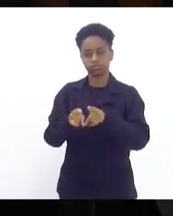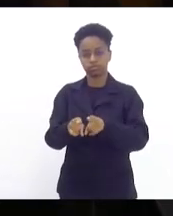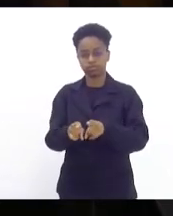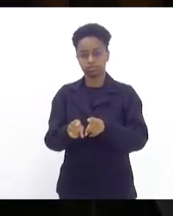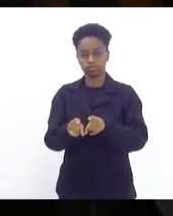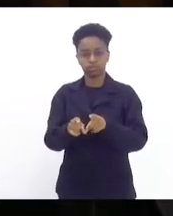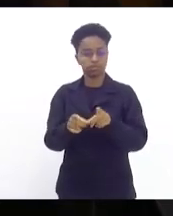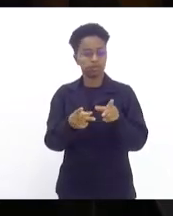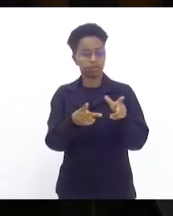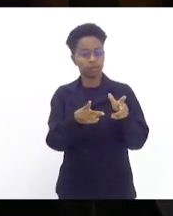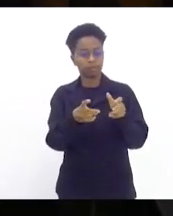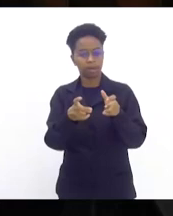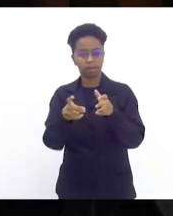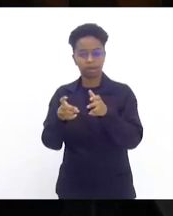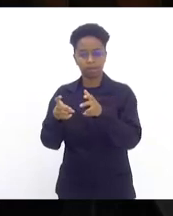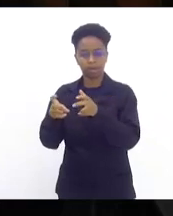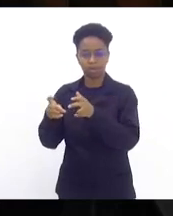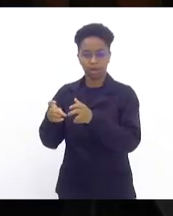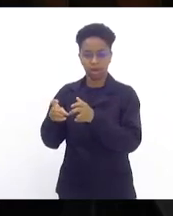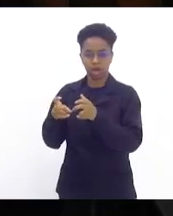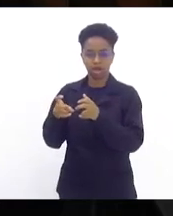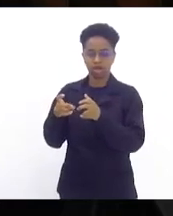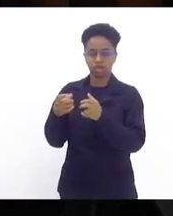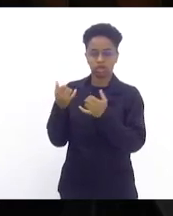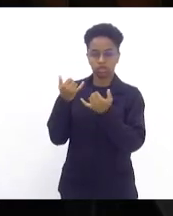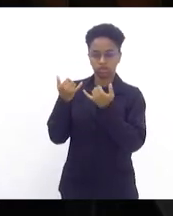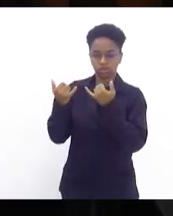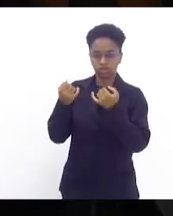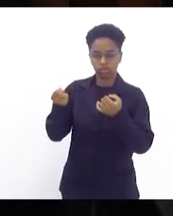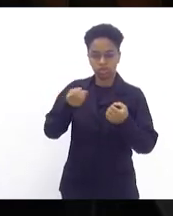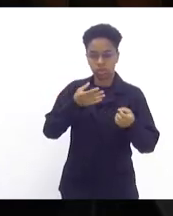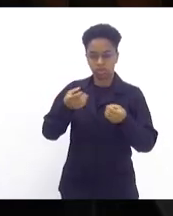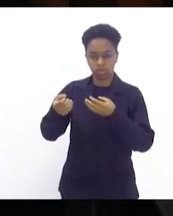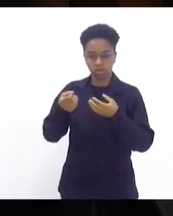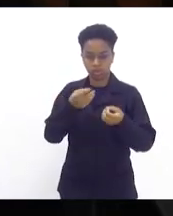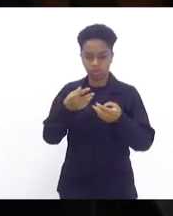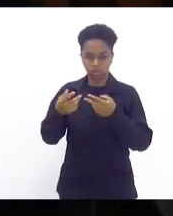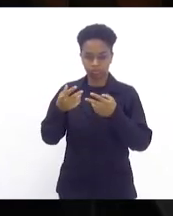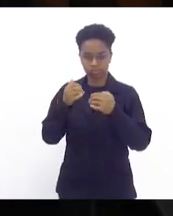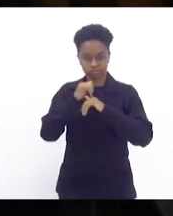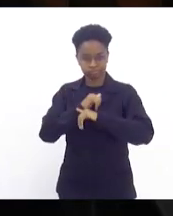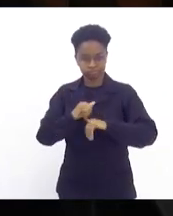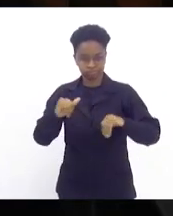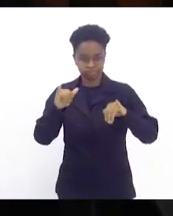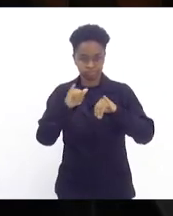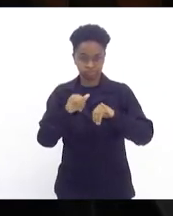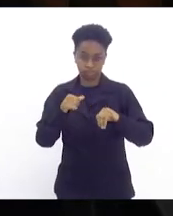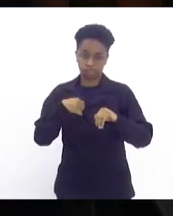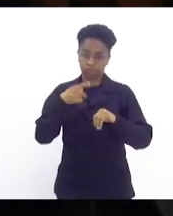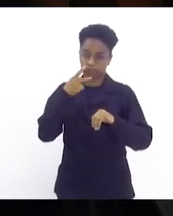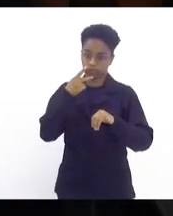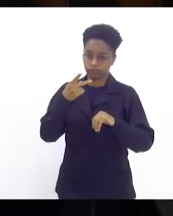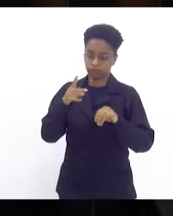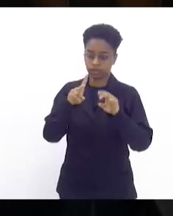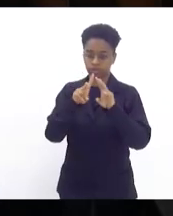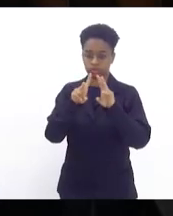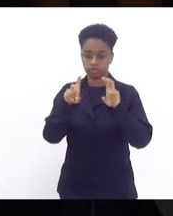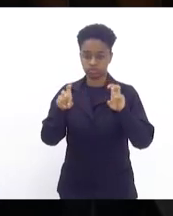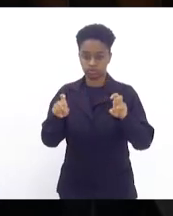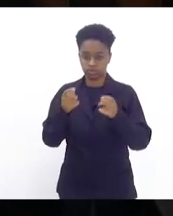as últimas notícias Deputado Valdo Ceasa e vou me referir as notícias sobre